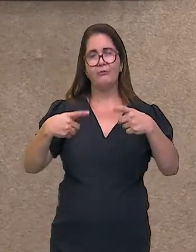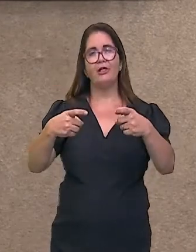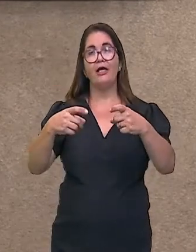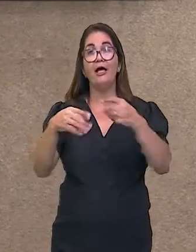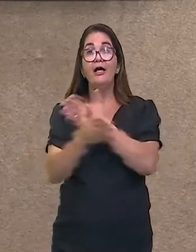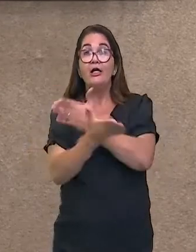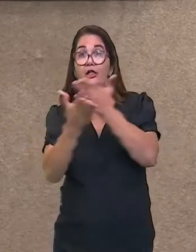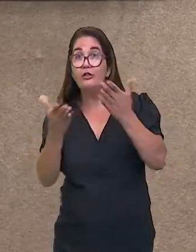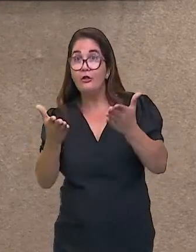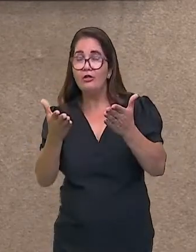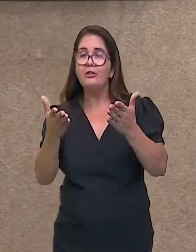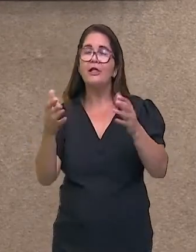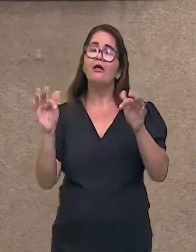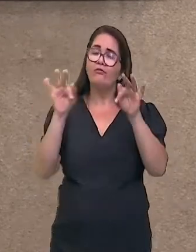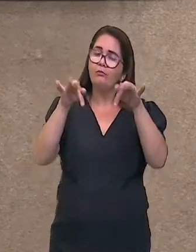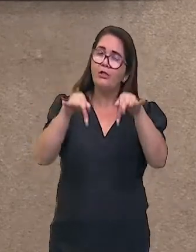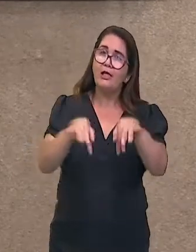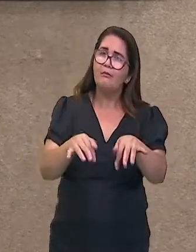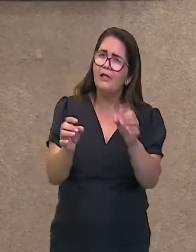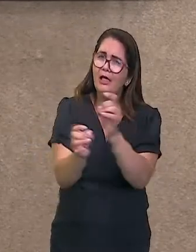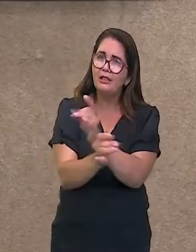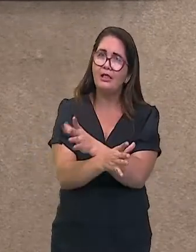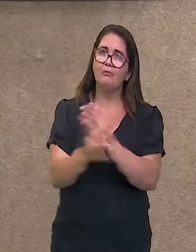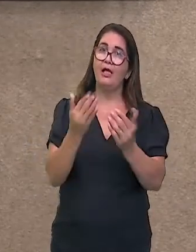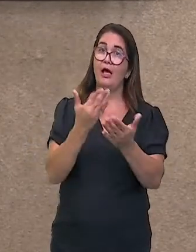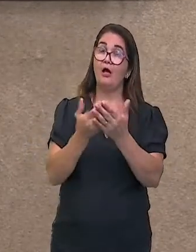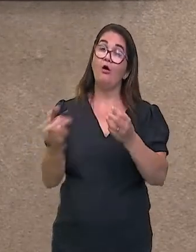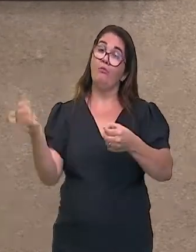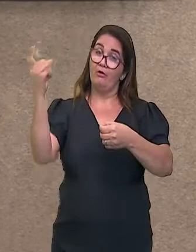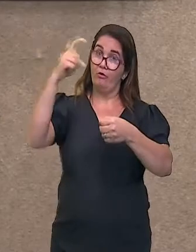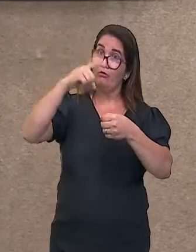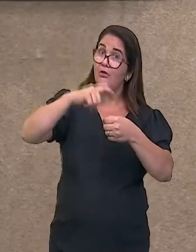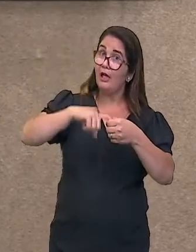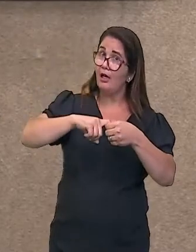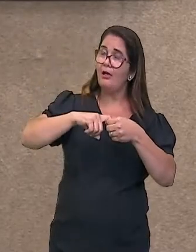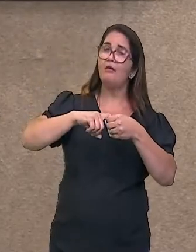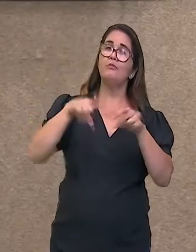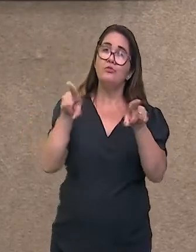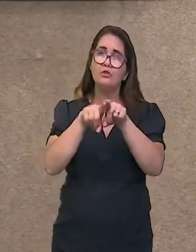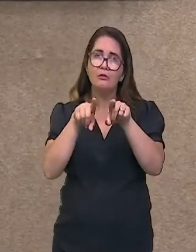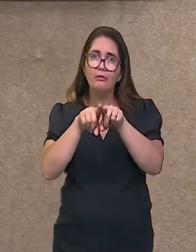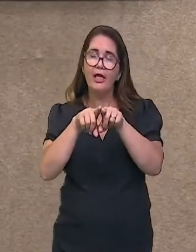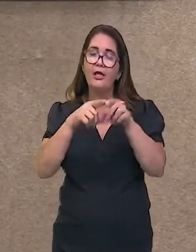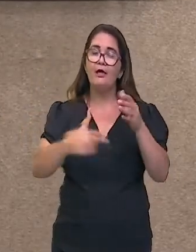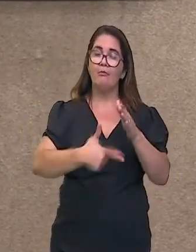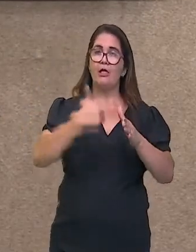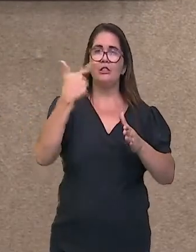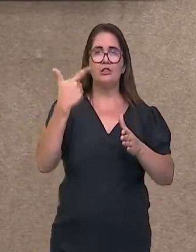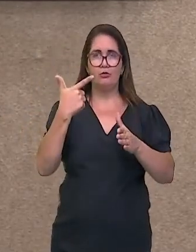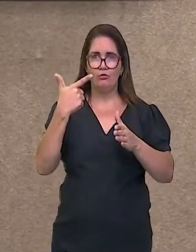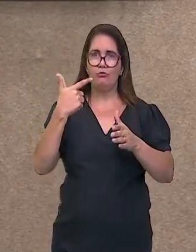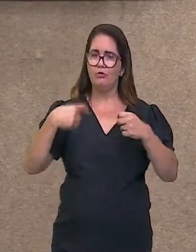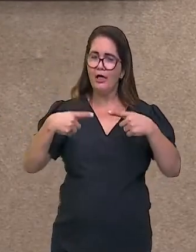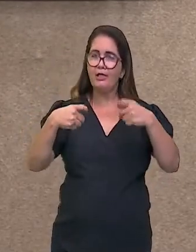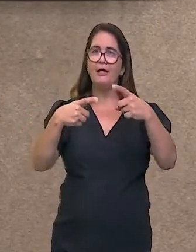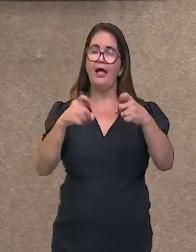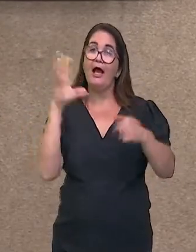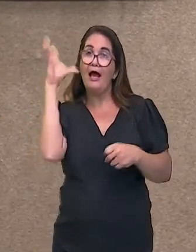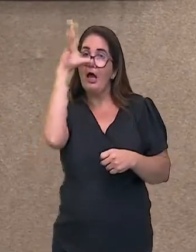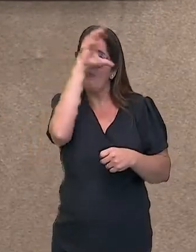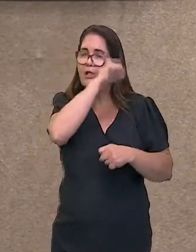finalzinho dessa aula, para retornarmos posteriormente à Segunda Grande Guerra Mundial, que vai